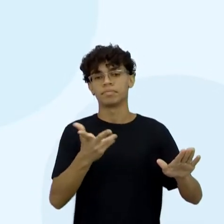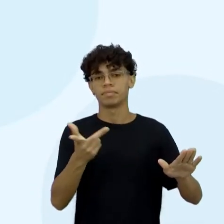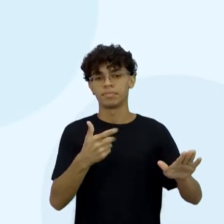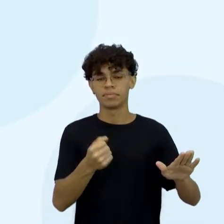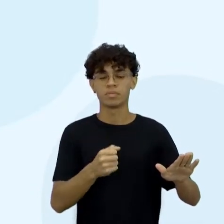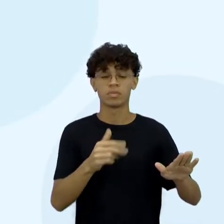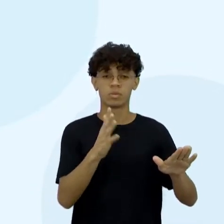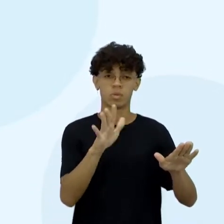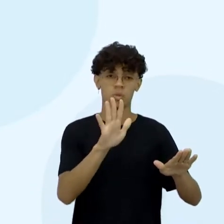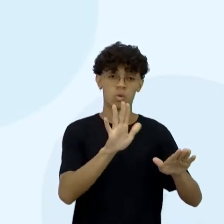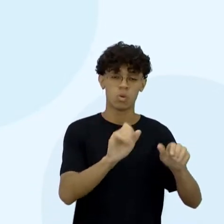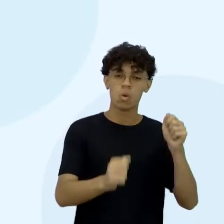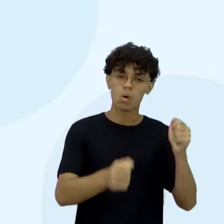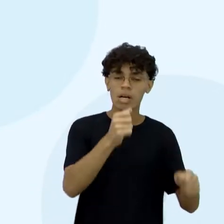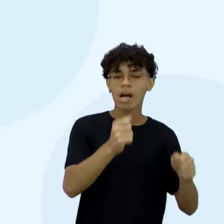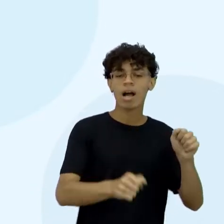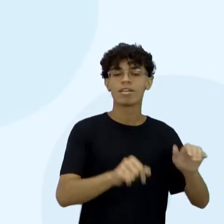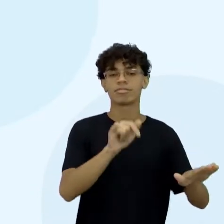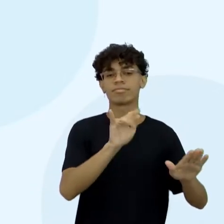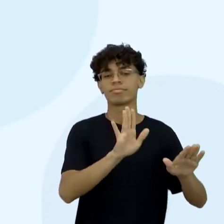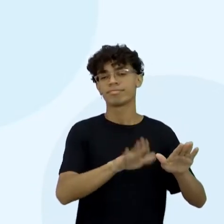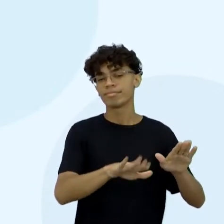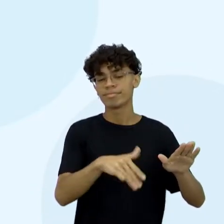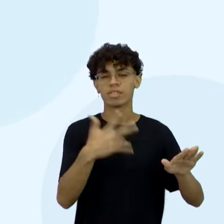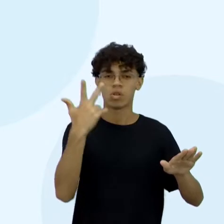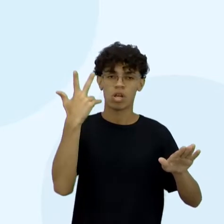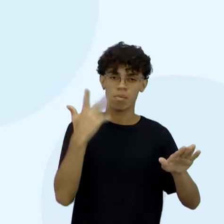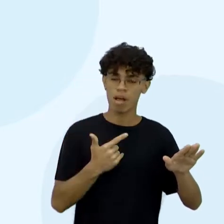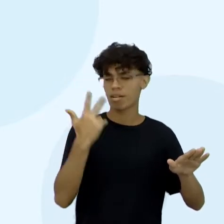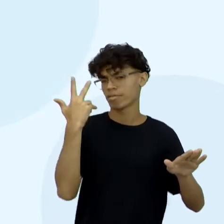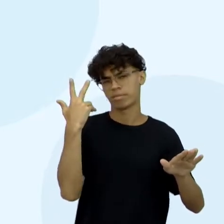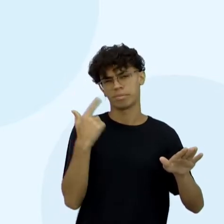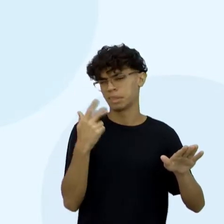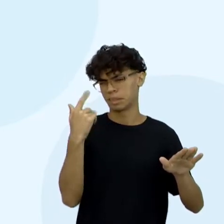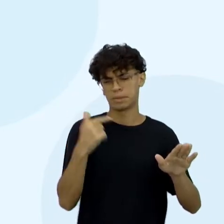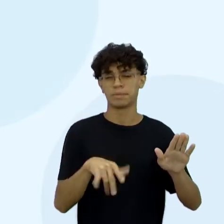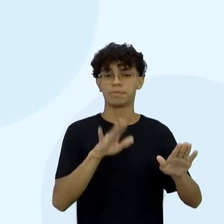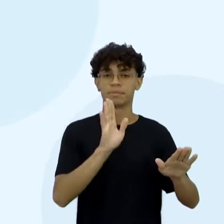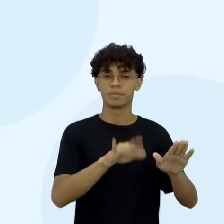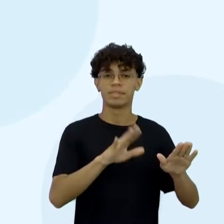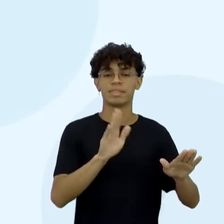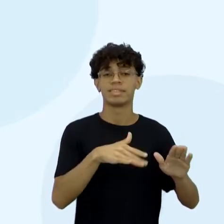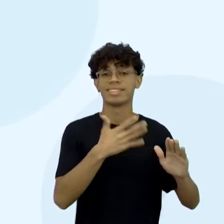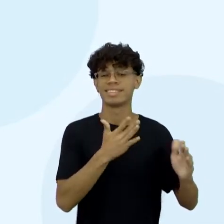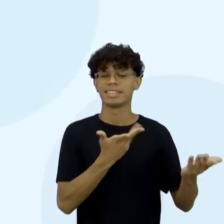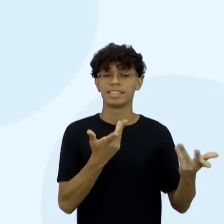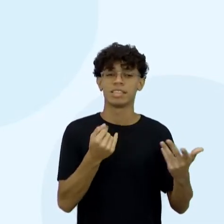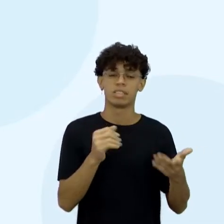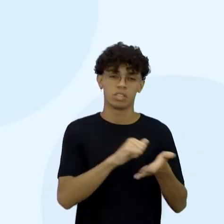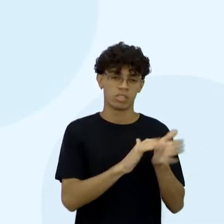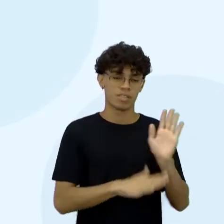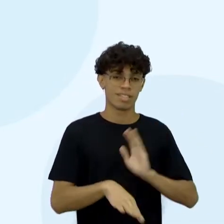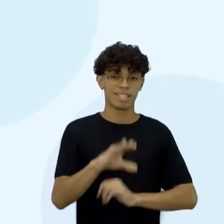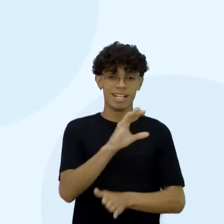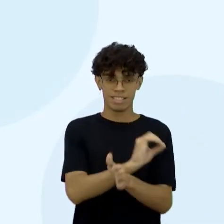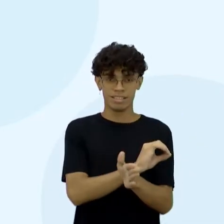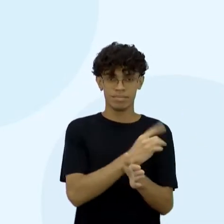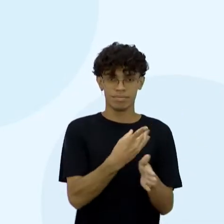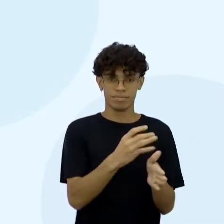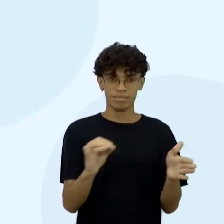carro comum, o carro popular que a gente utiliza aí, ele chegava, o exercício era de 0 a